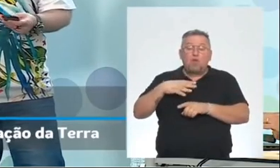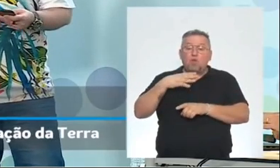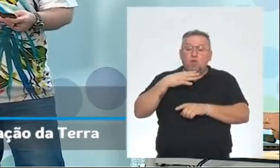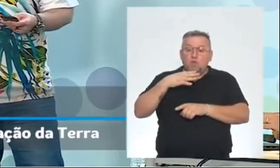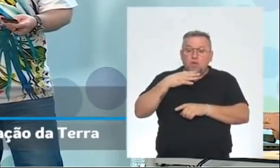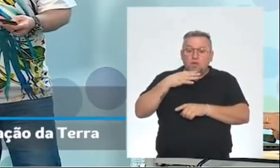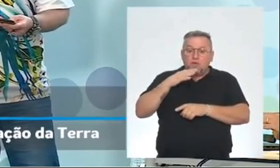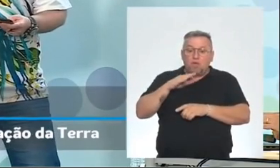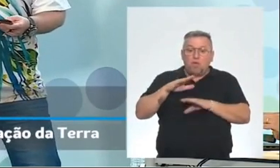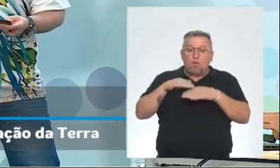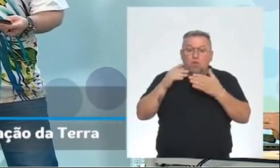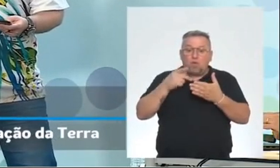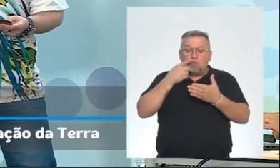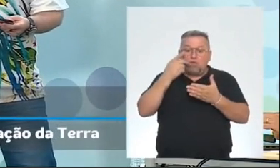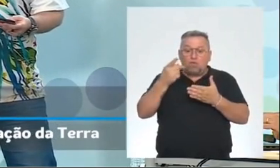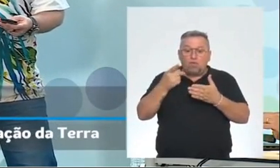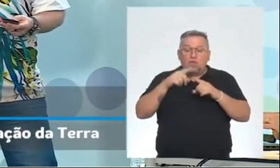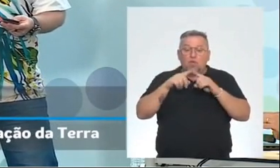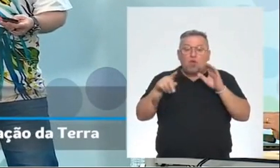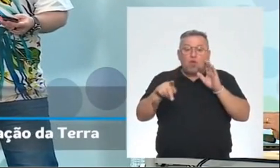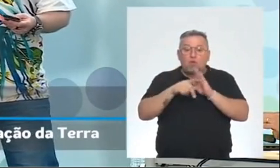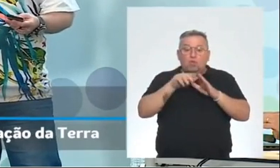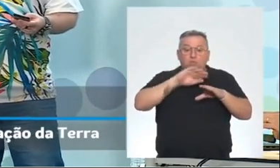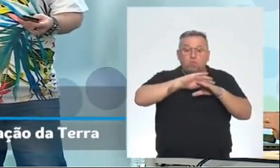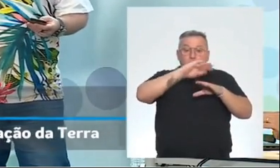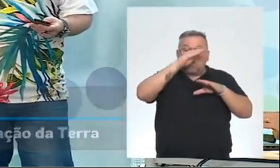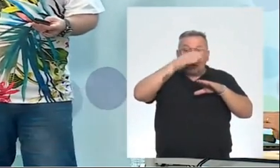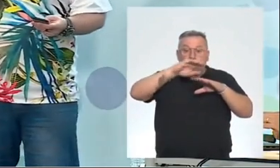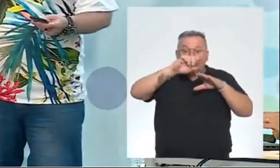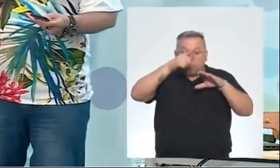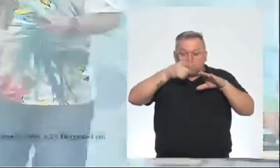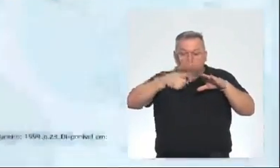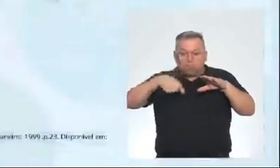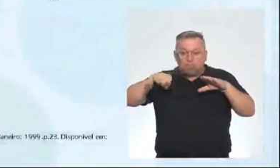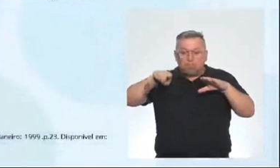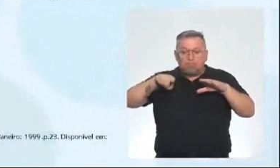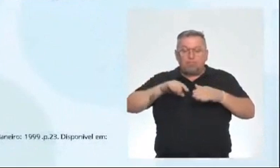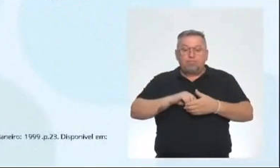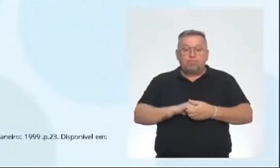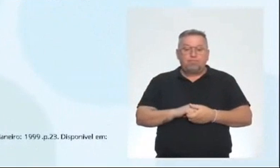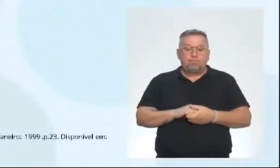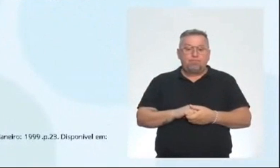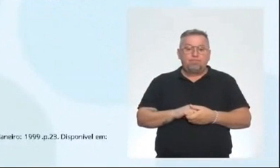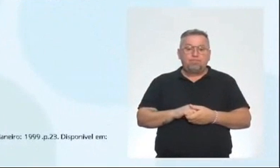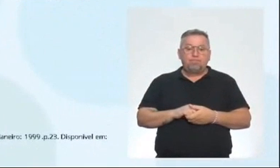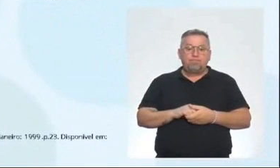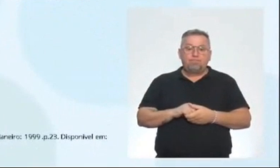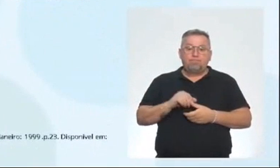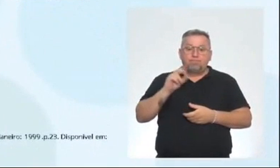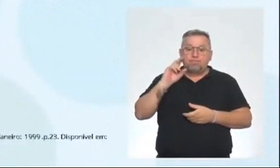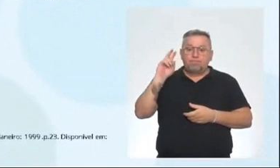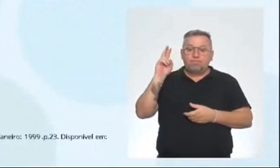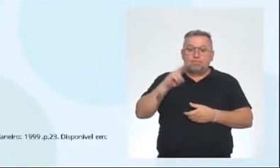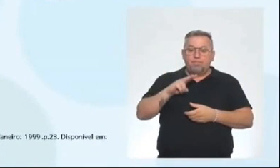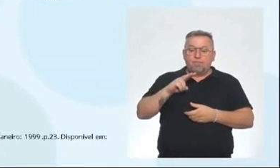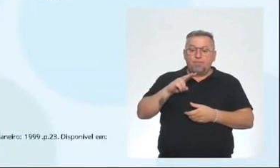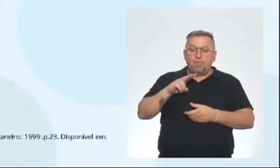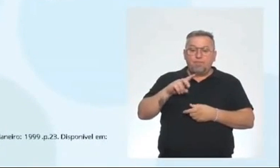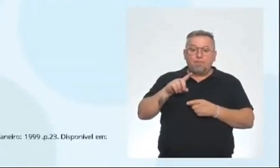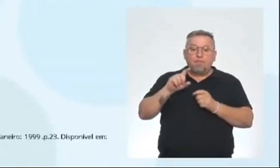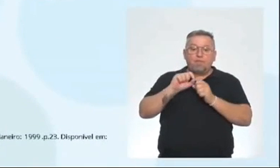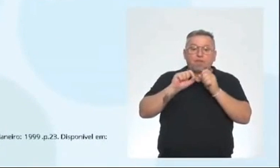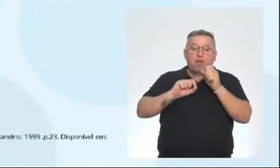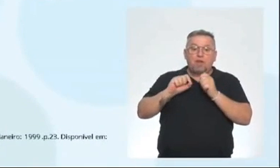falamos aí de curvas de nível. Então vamos lá para a próxima tela, a gente vai observar aí, né, o perfil topográfico, que é